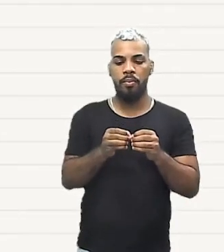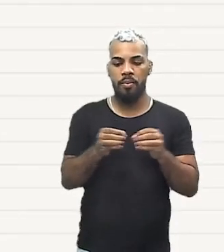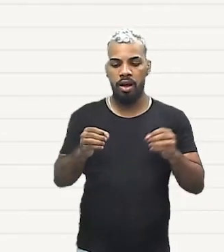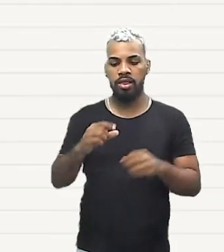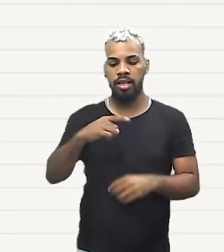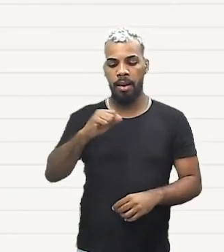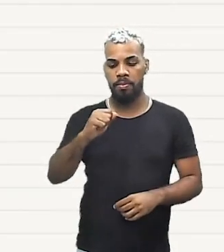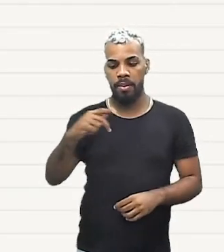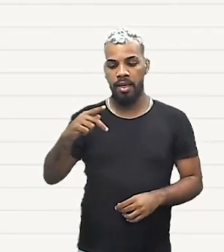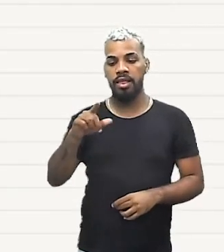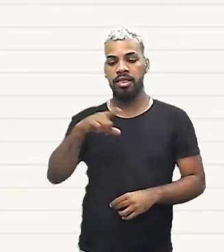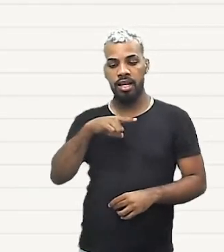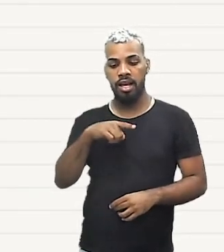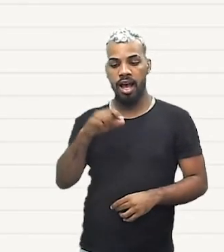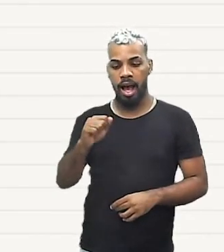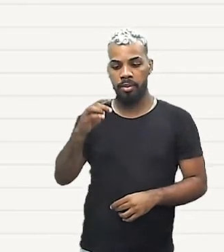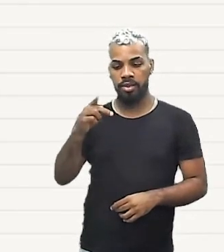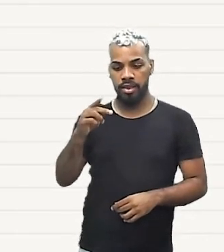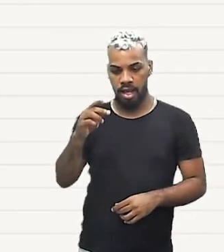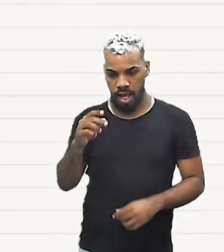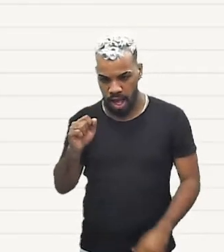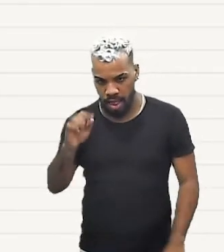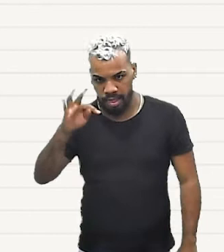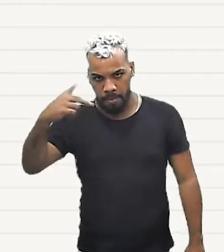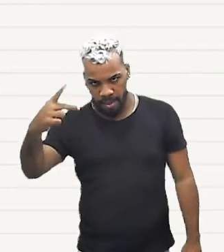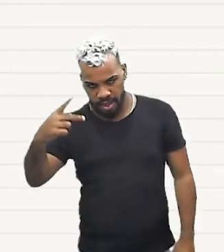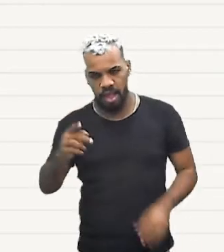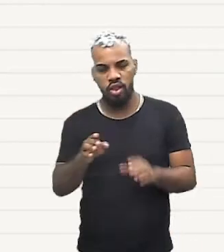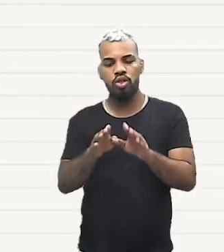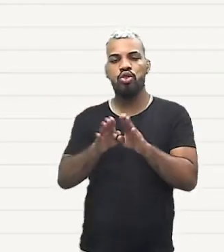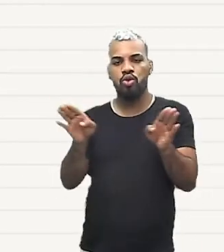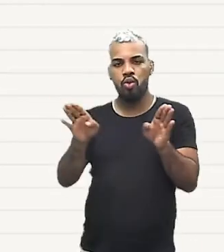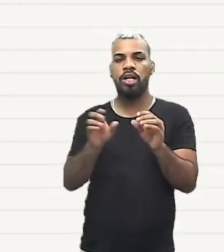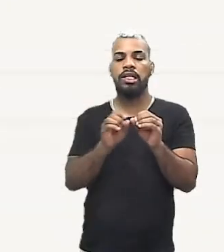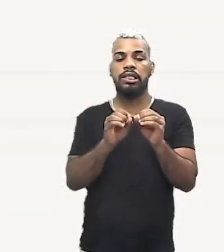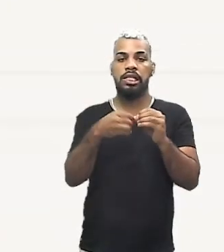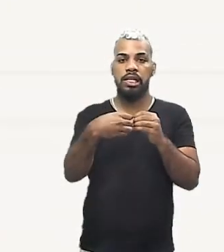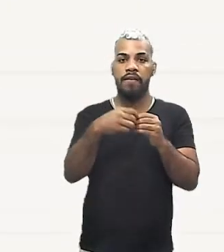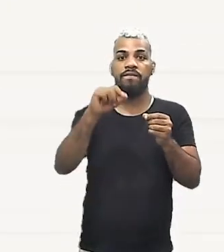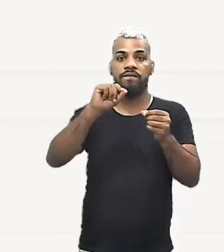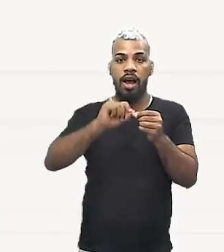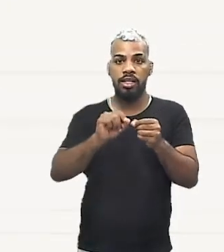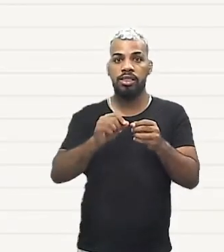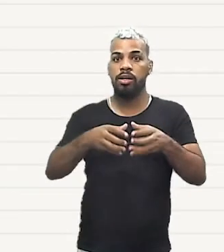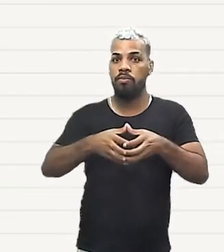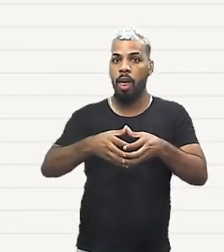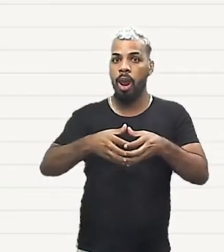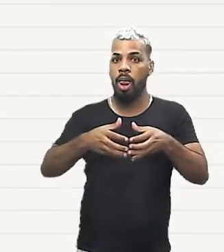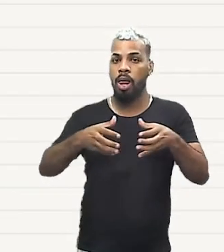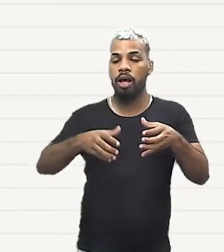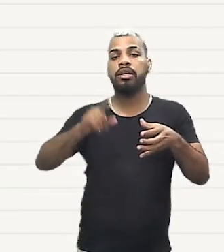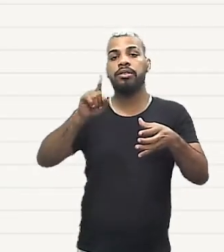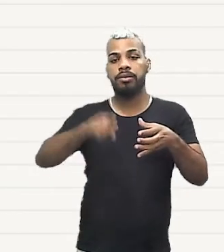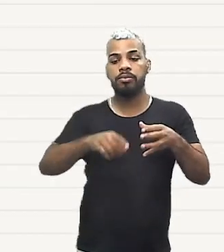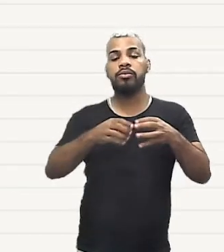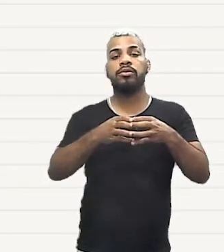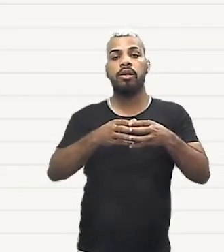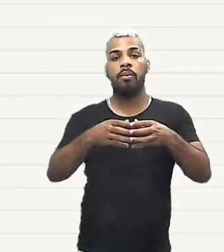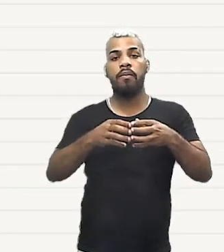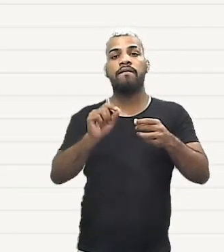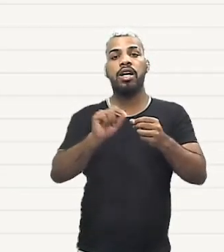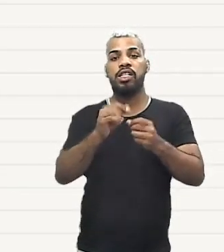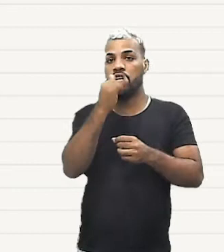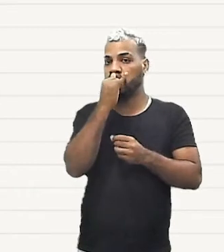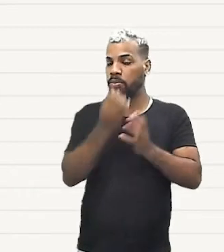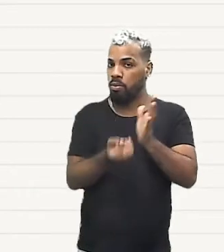ATP porque assim as células que realizam fermentação realizam fermentação para produzir energia